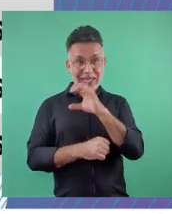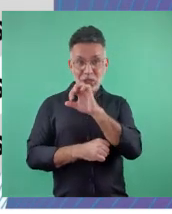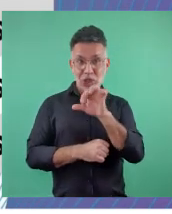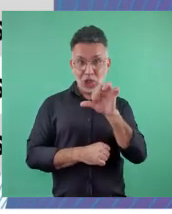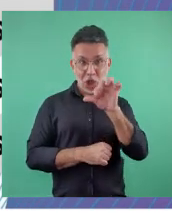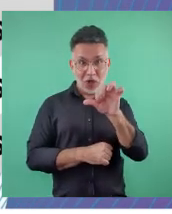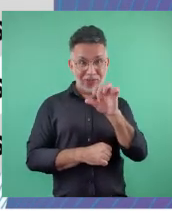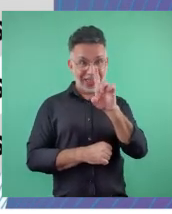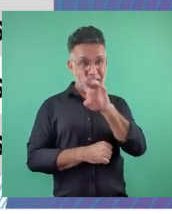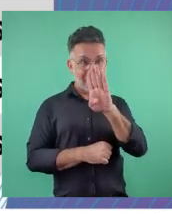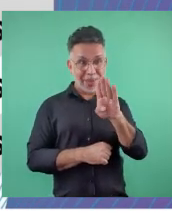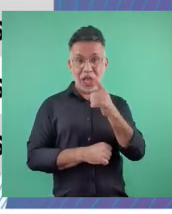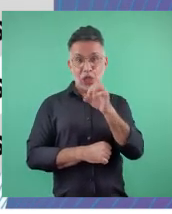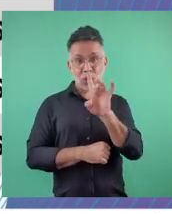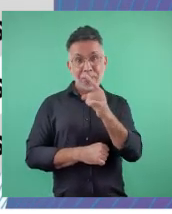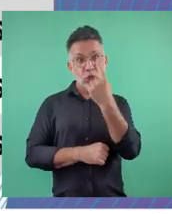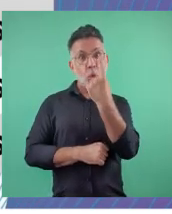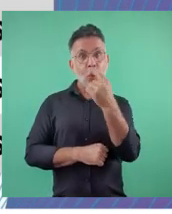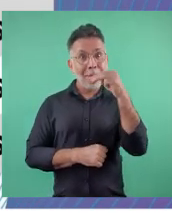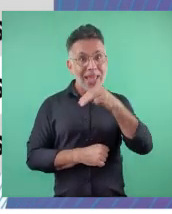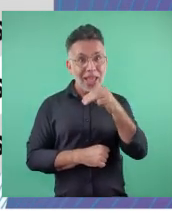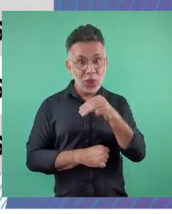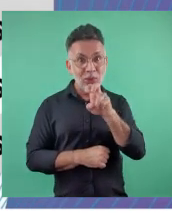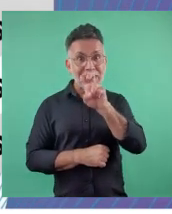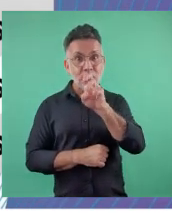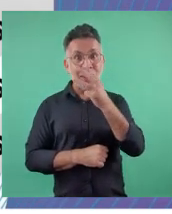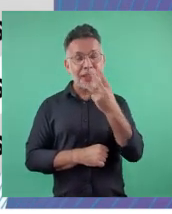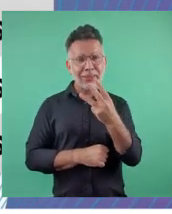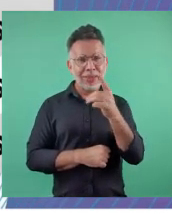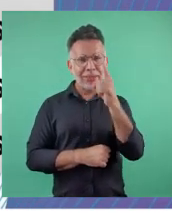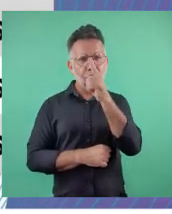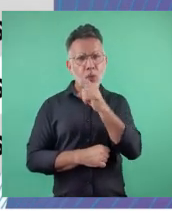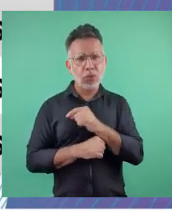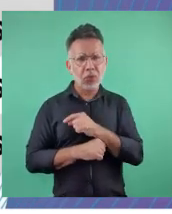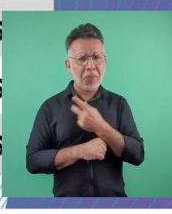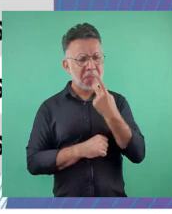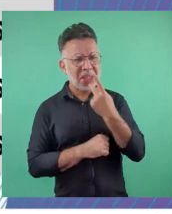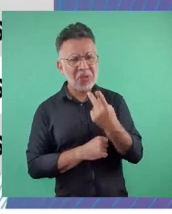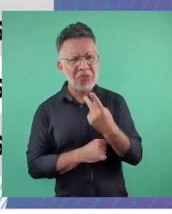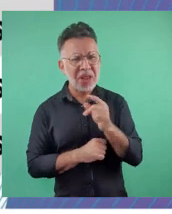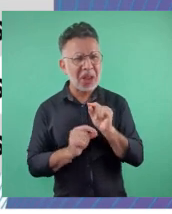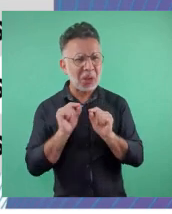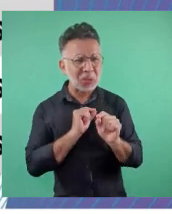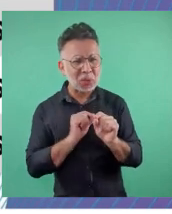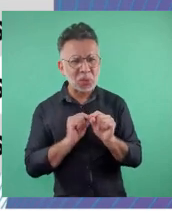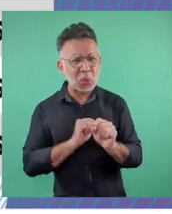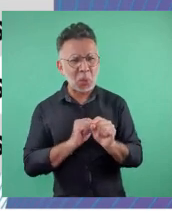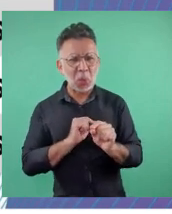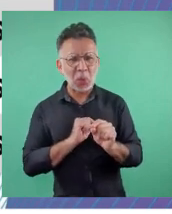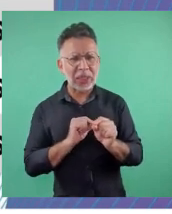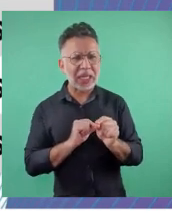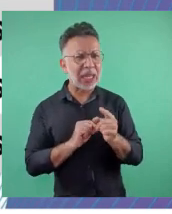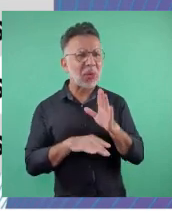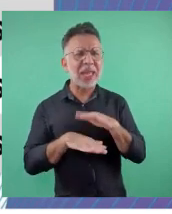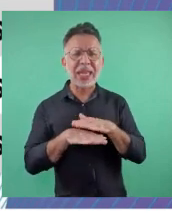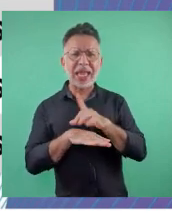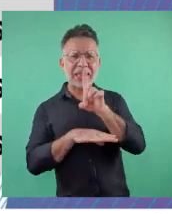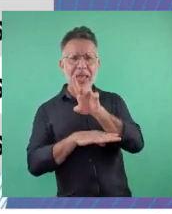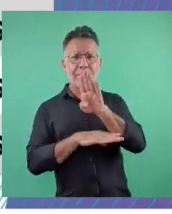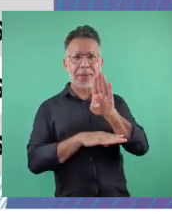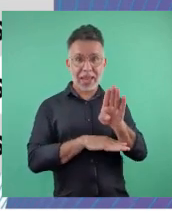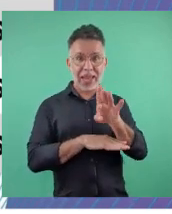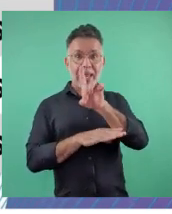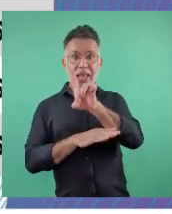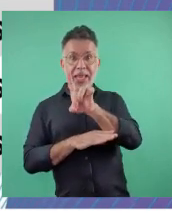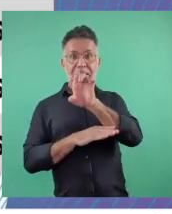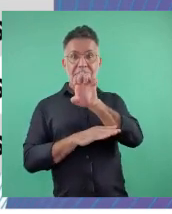somente 1 minuto e 53 segundos. Mas será que eu estou falando grego em relação a esse dB? Esse dB é decibel, né? São